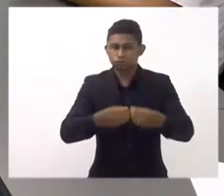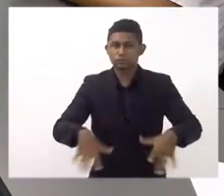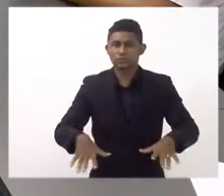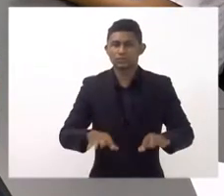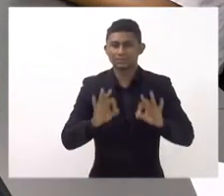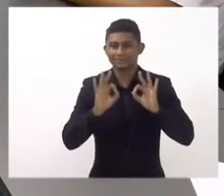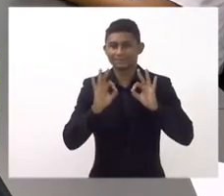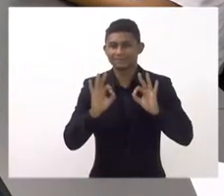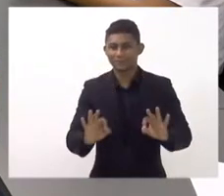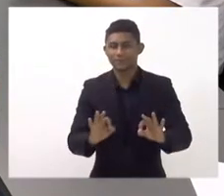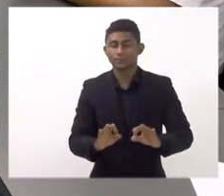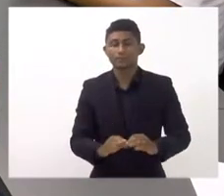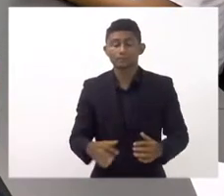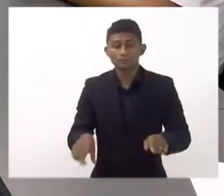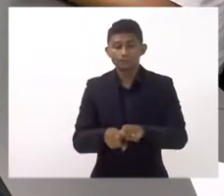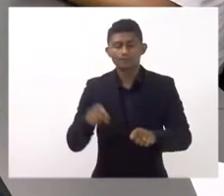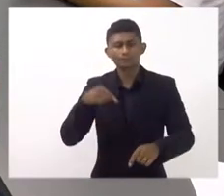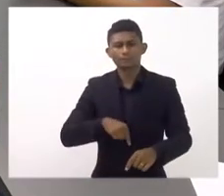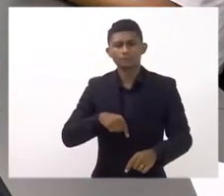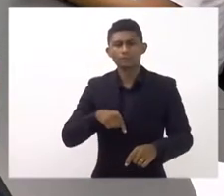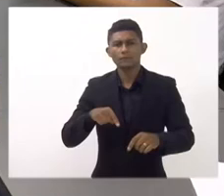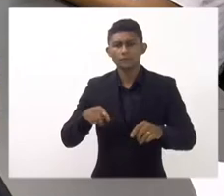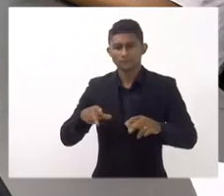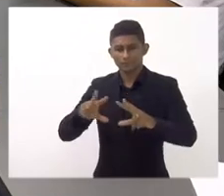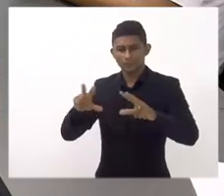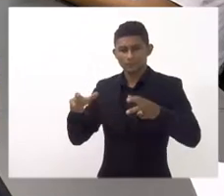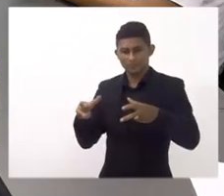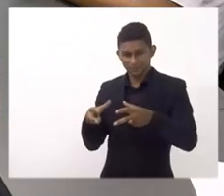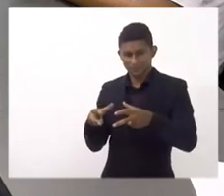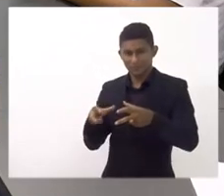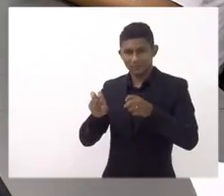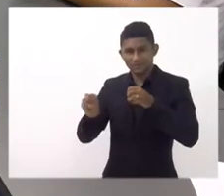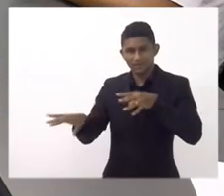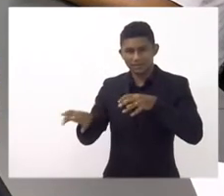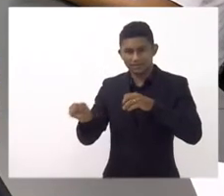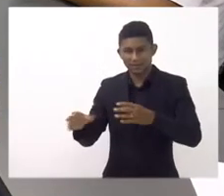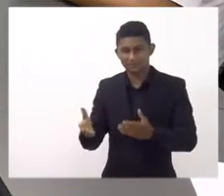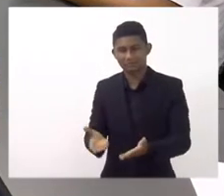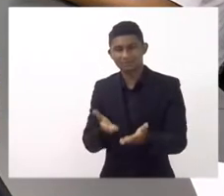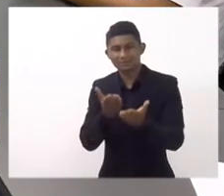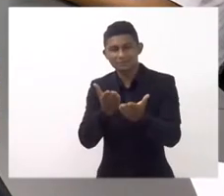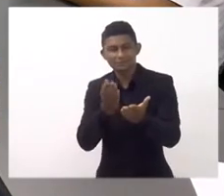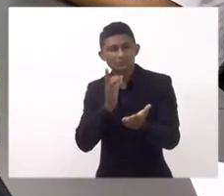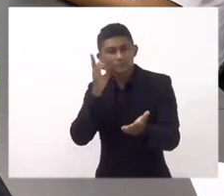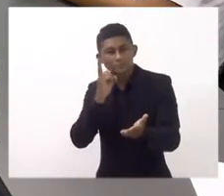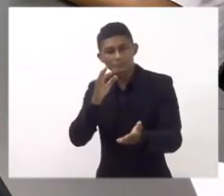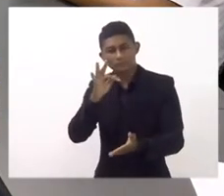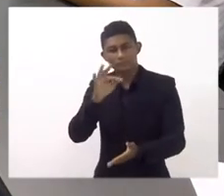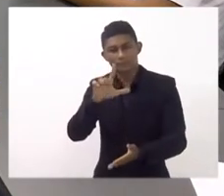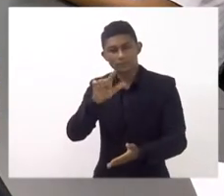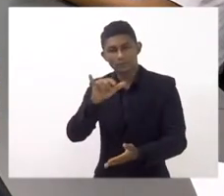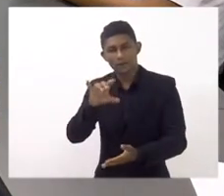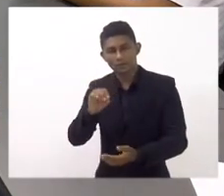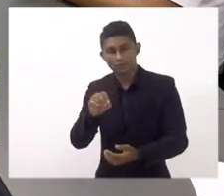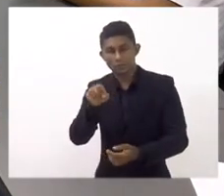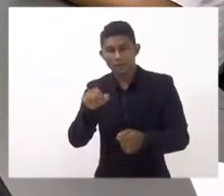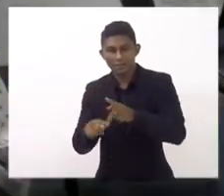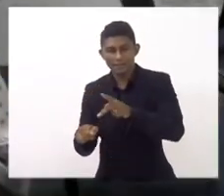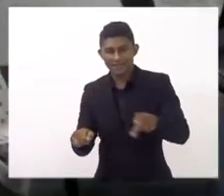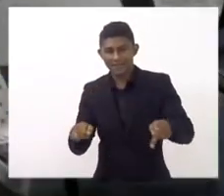Gostaria de saudar aqui a Comissão de Educação, na presença do Flávio Serafini, do nosso deputado, presidente da